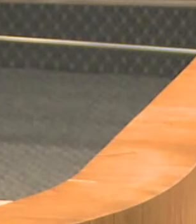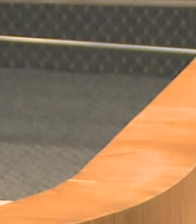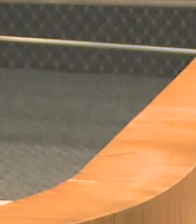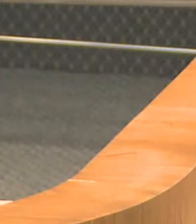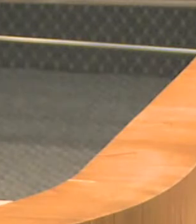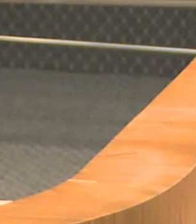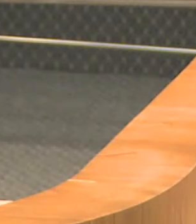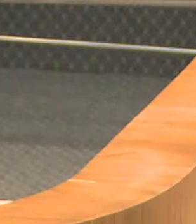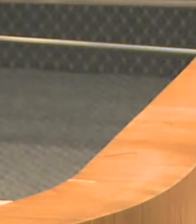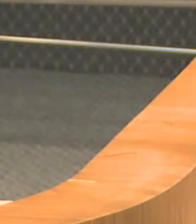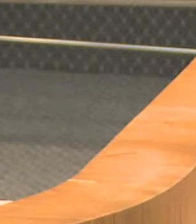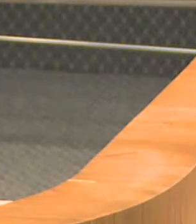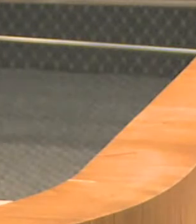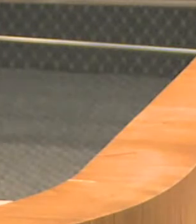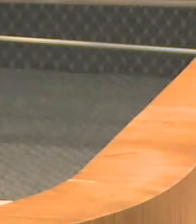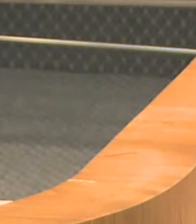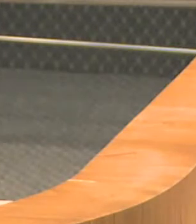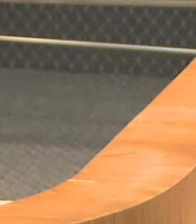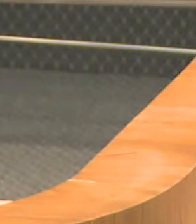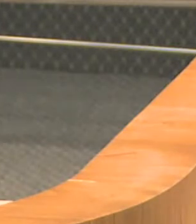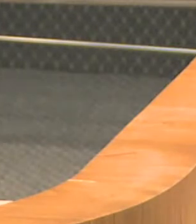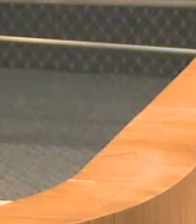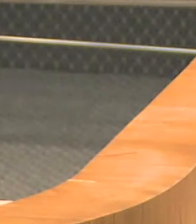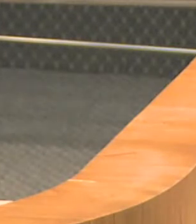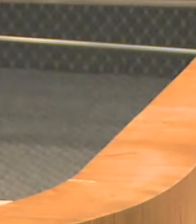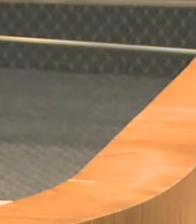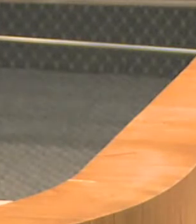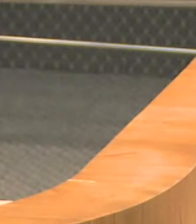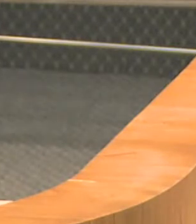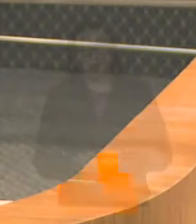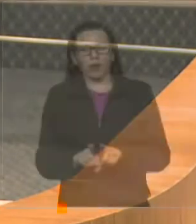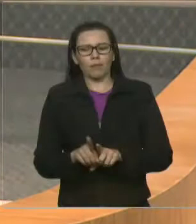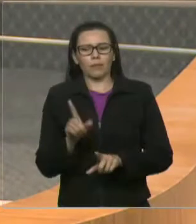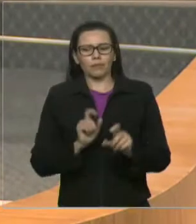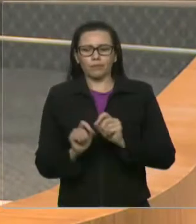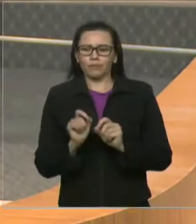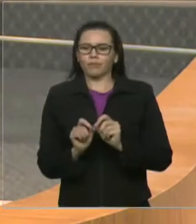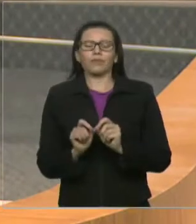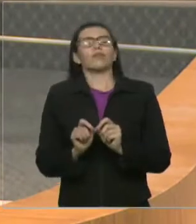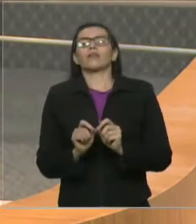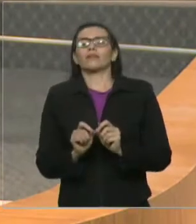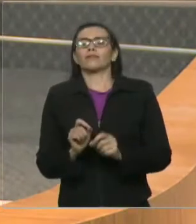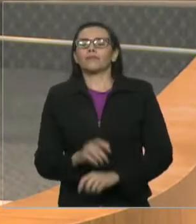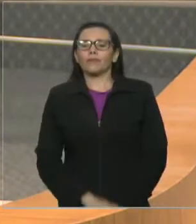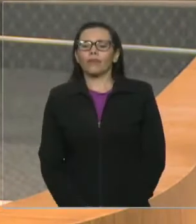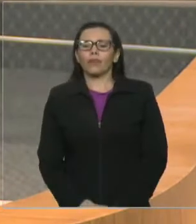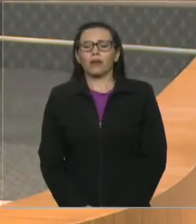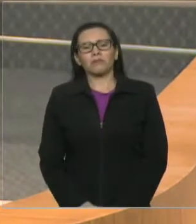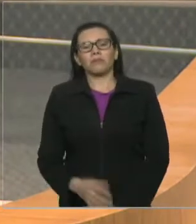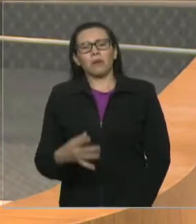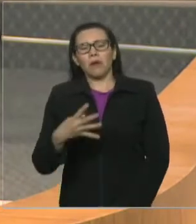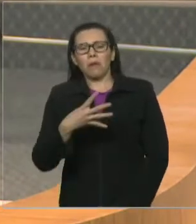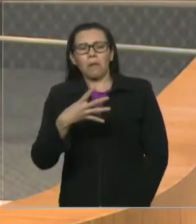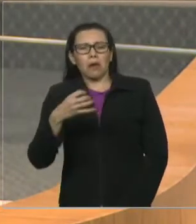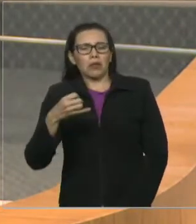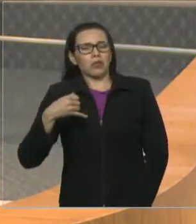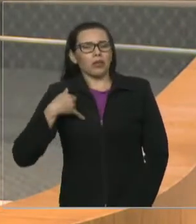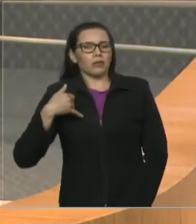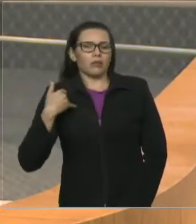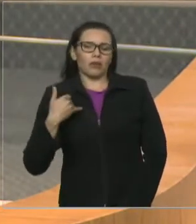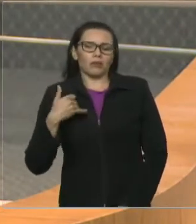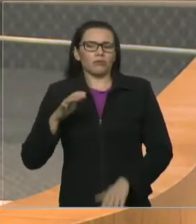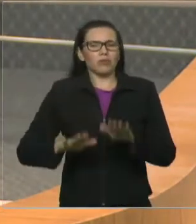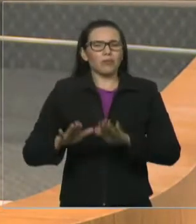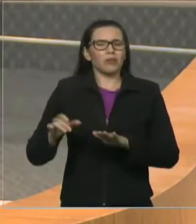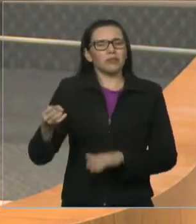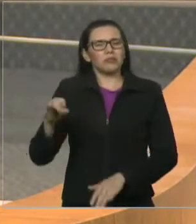50 anos, né? E, em algumas situações, antecipava para 40 anos, no caso que as pessoas têm